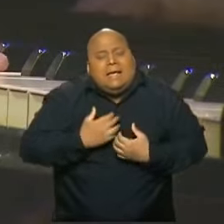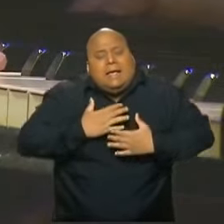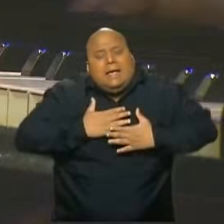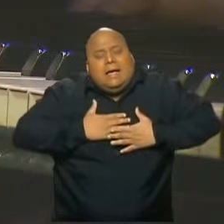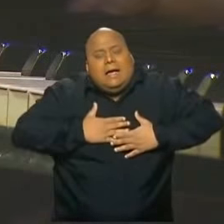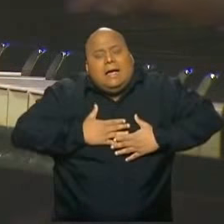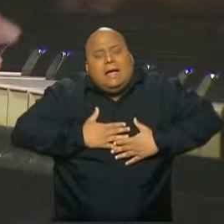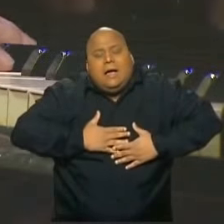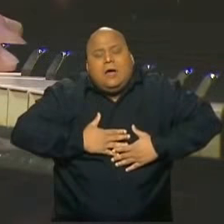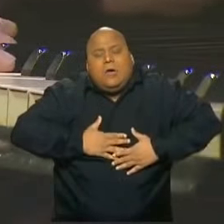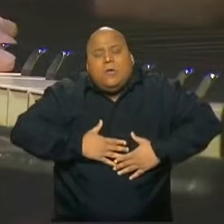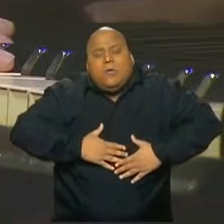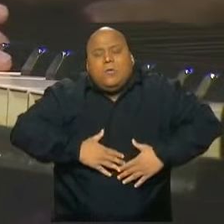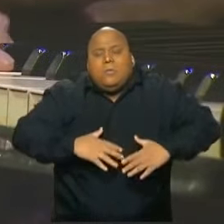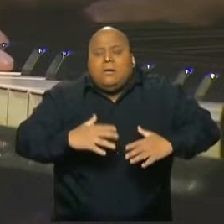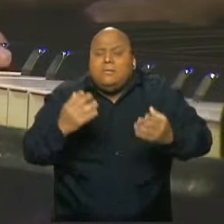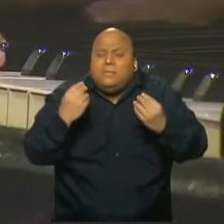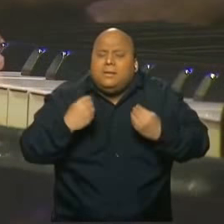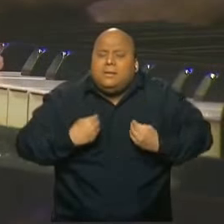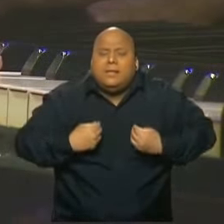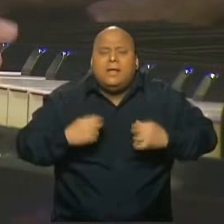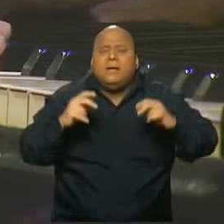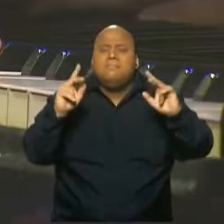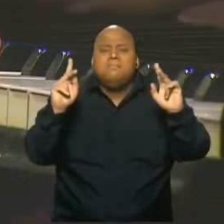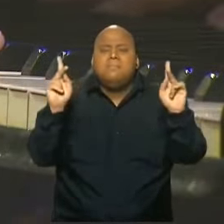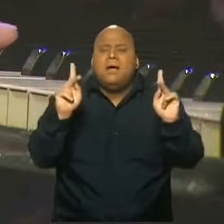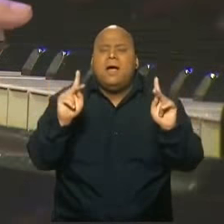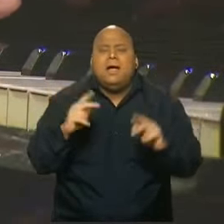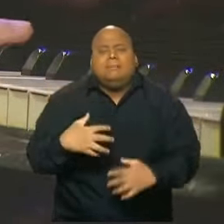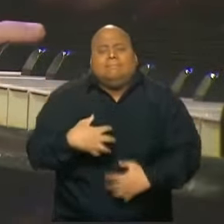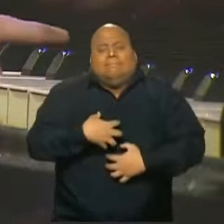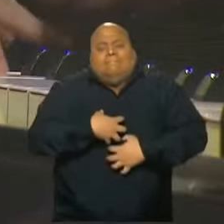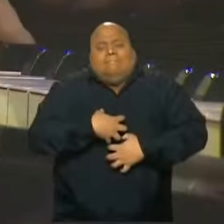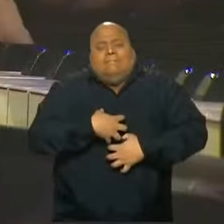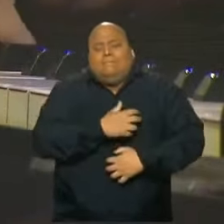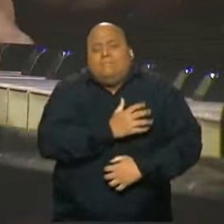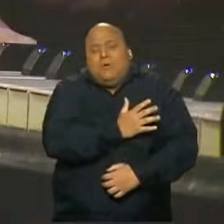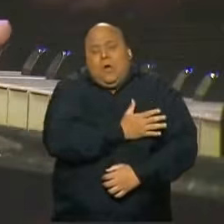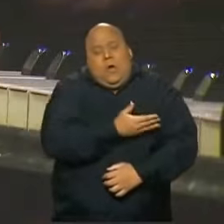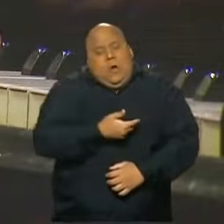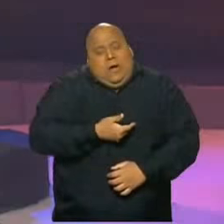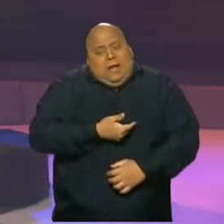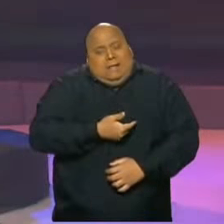acalmar e apaziguar o meu coração.